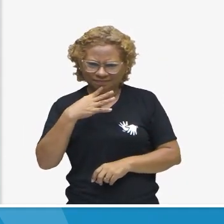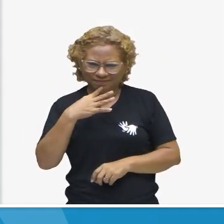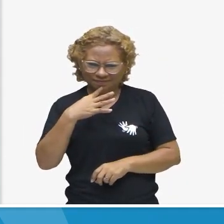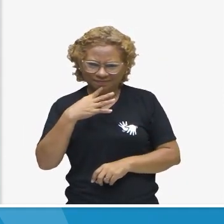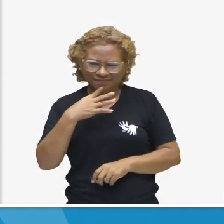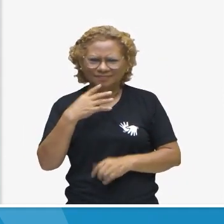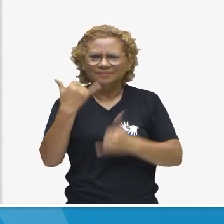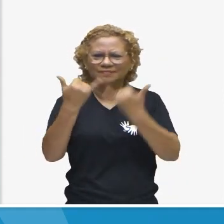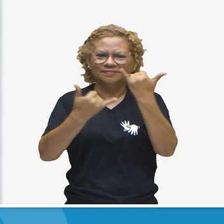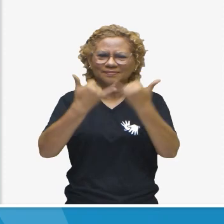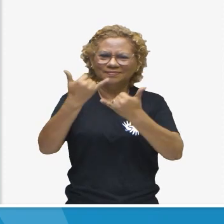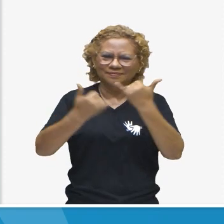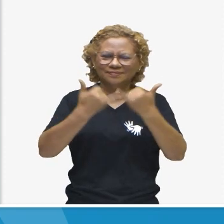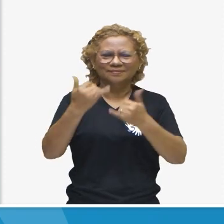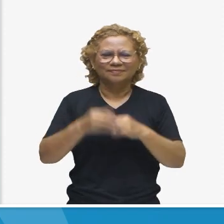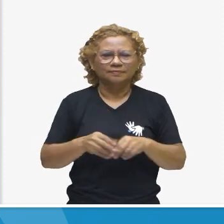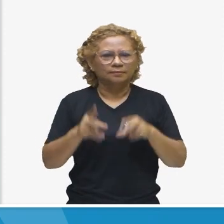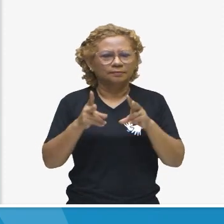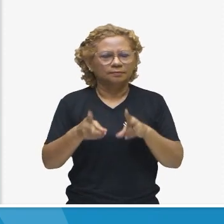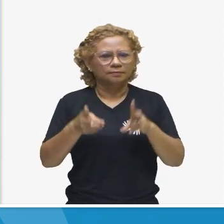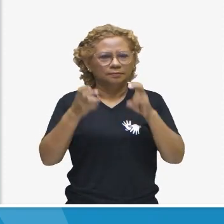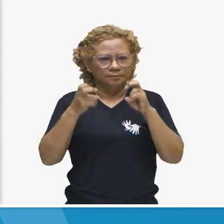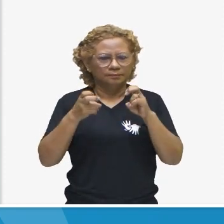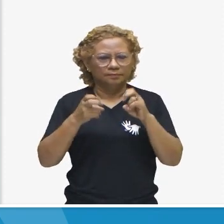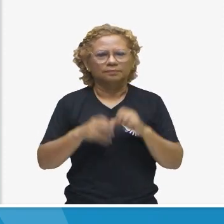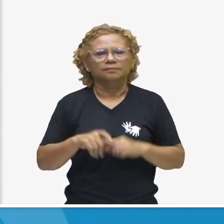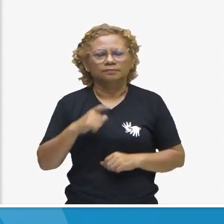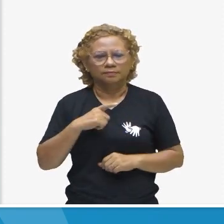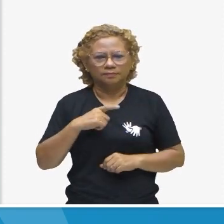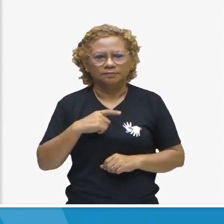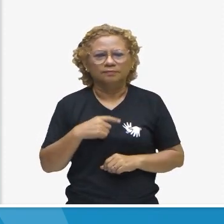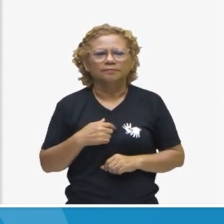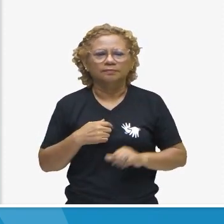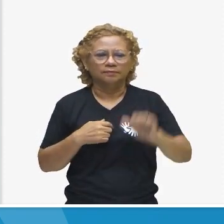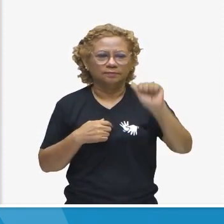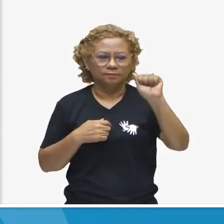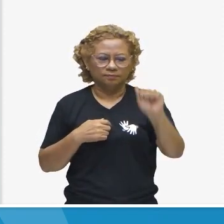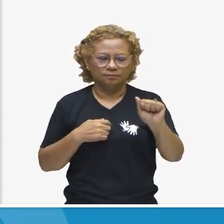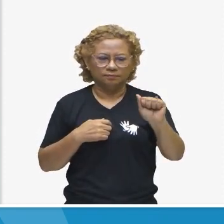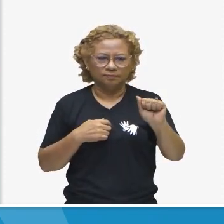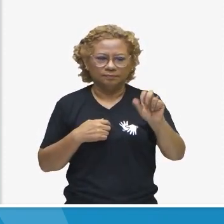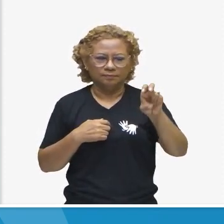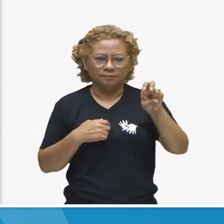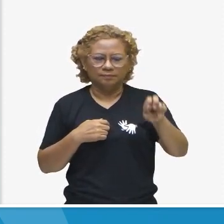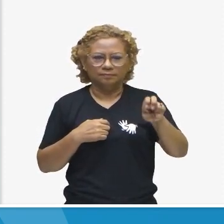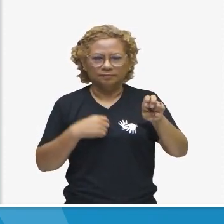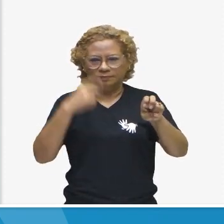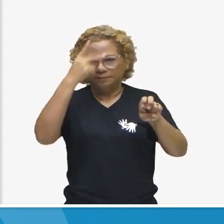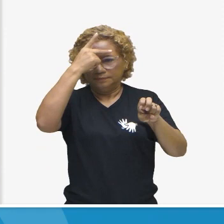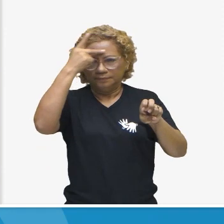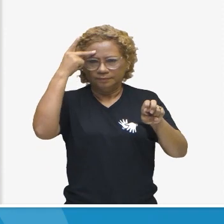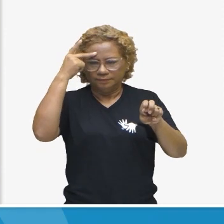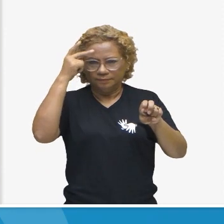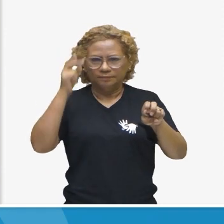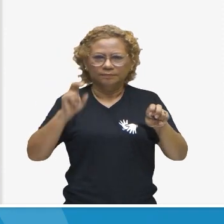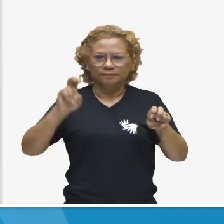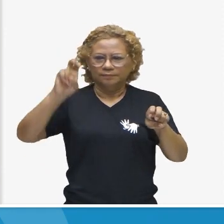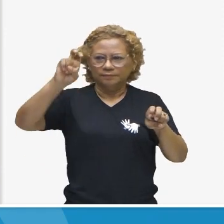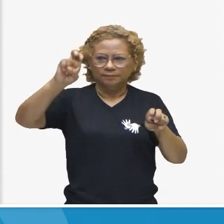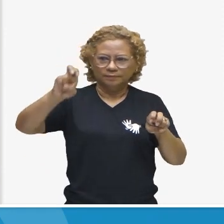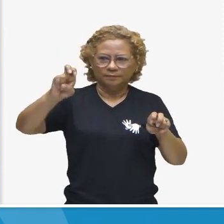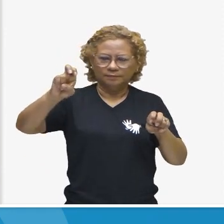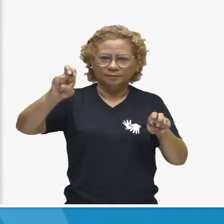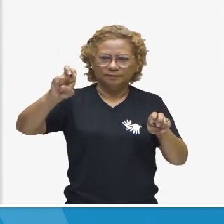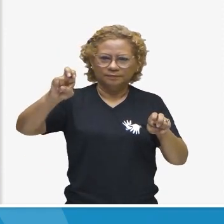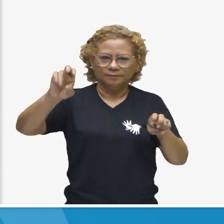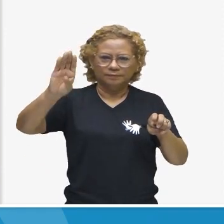brinquedo aqui. Então, observa que eu tenho, nesse ponto A, eu tenho uma pessoa sentada, no ponto B, eu tenho